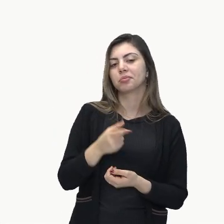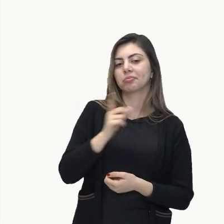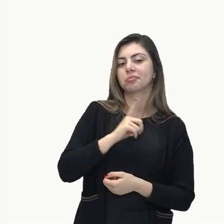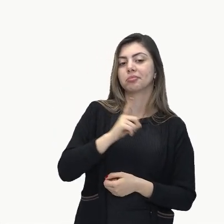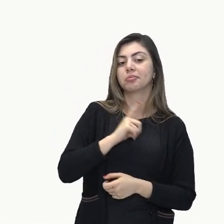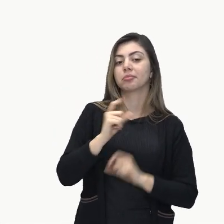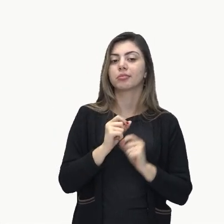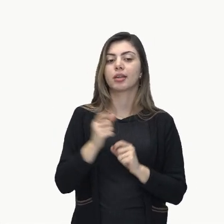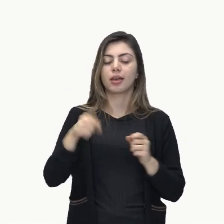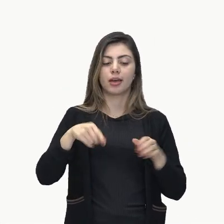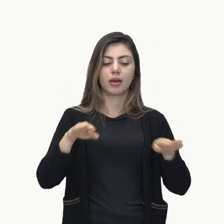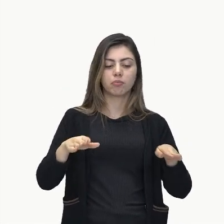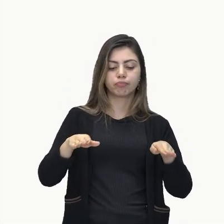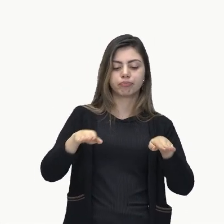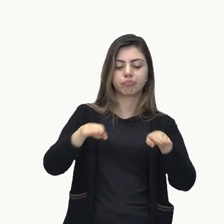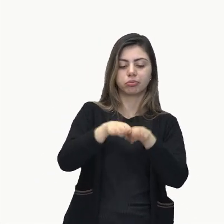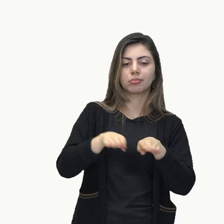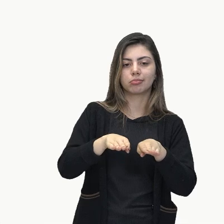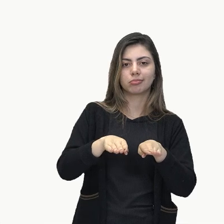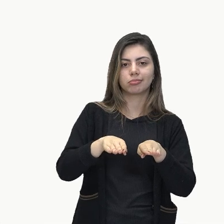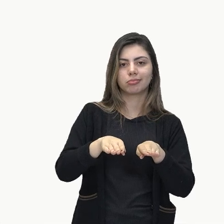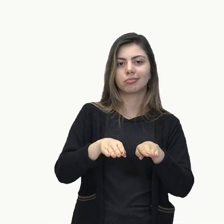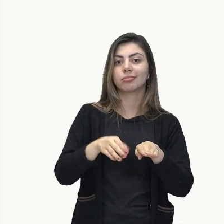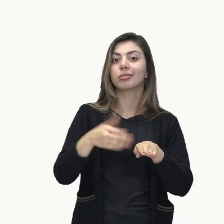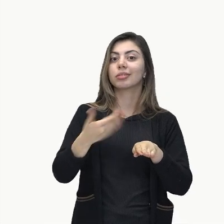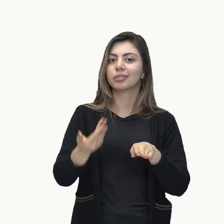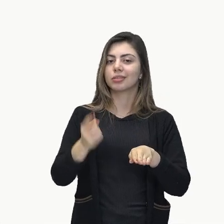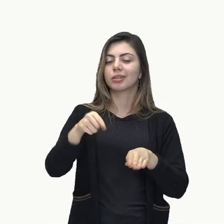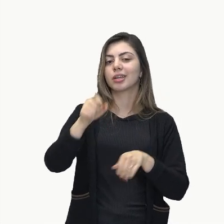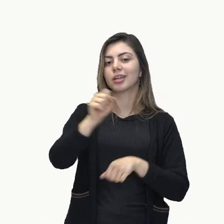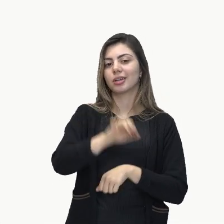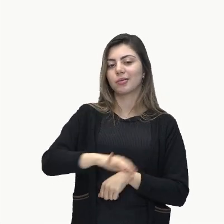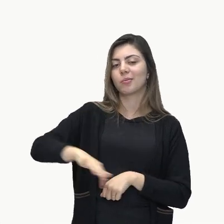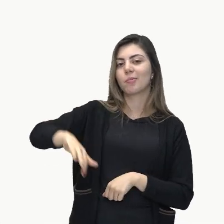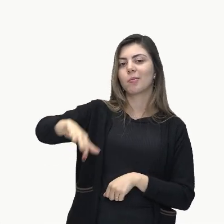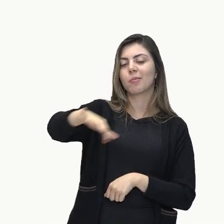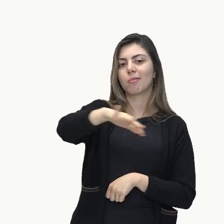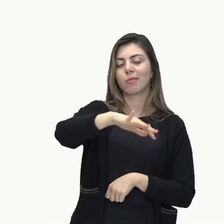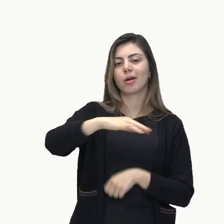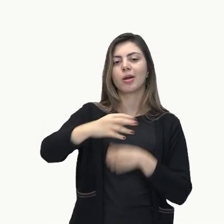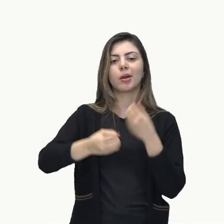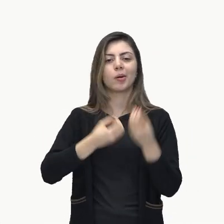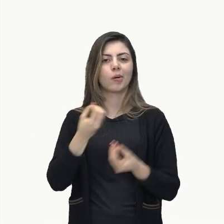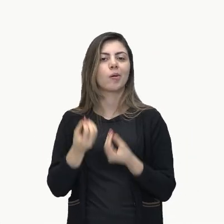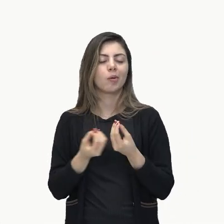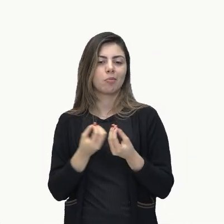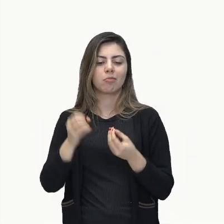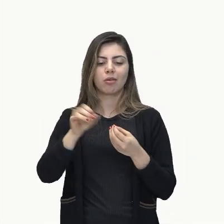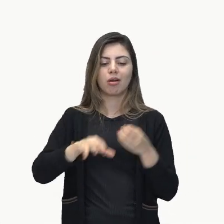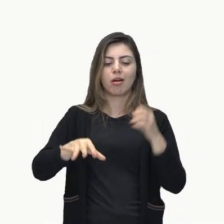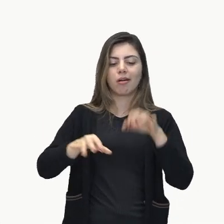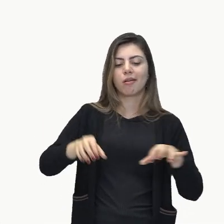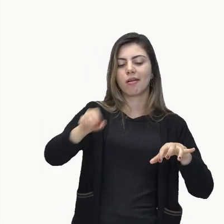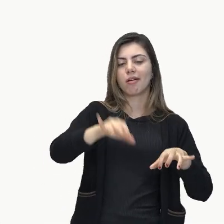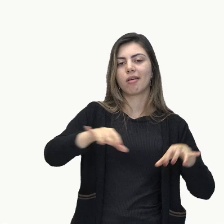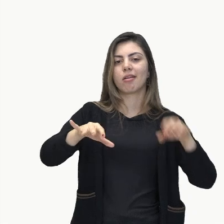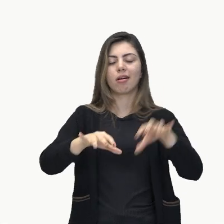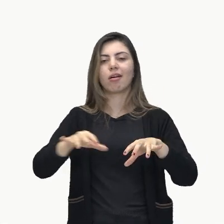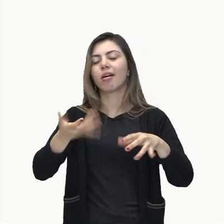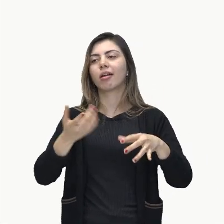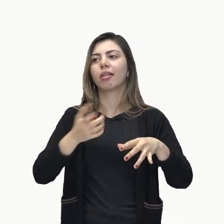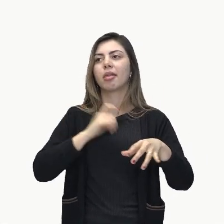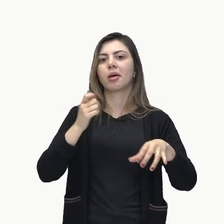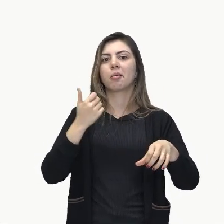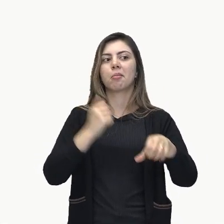esses encontros, nós temos uma área, ou mais que uma área, né? Áreas de instabilidade